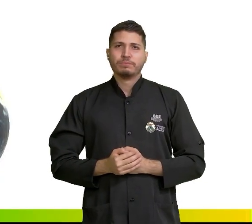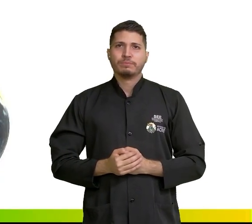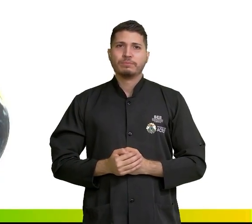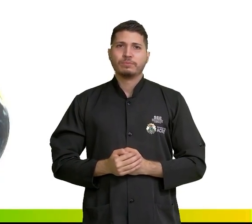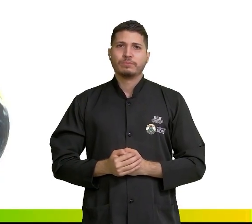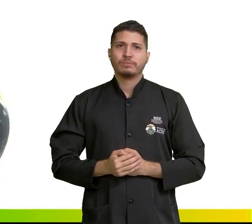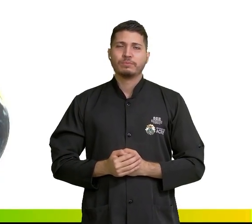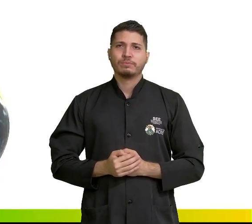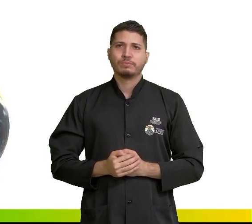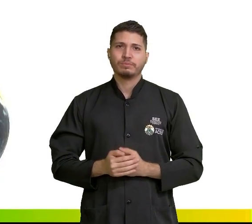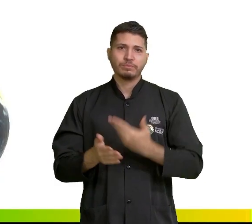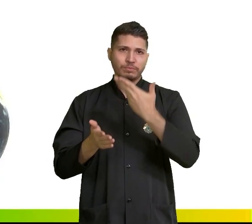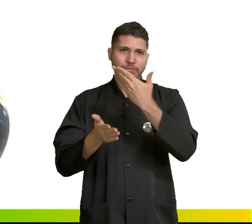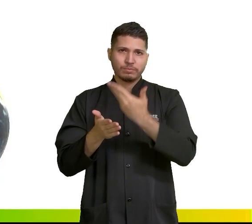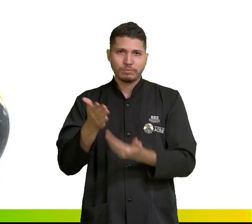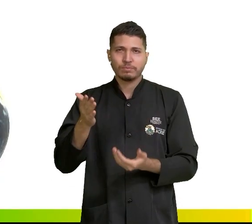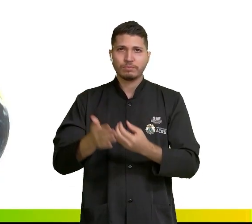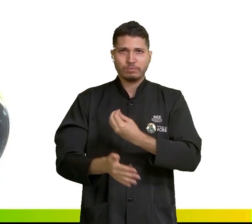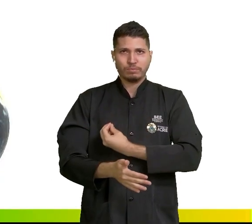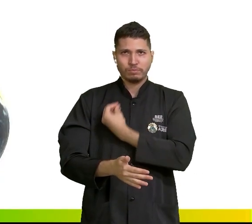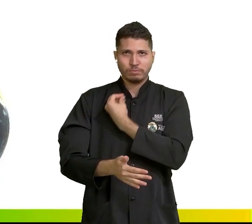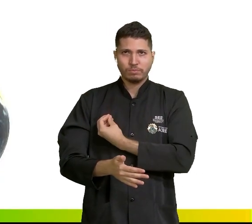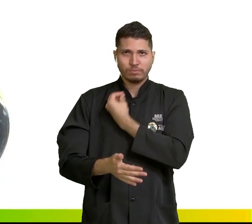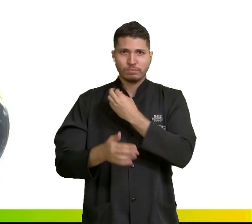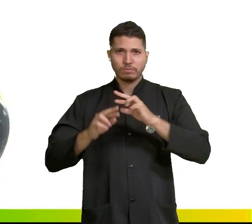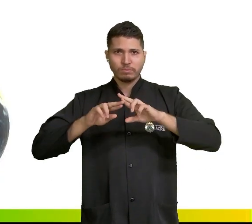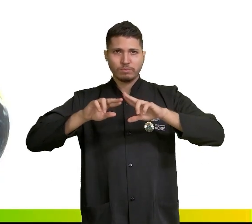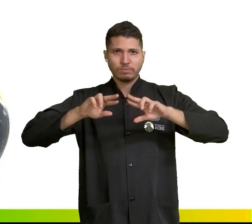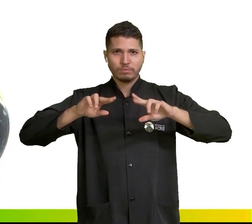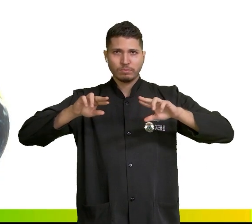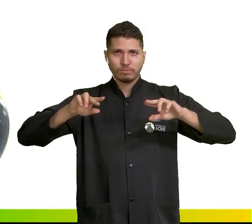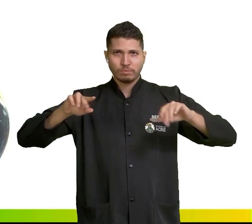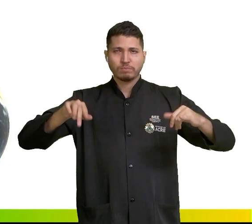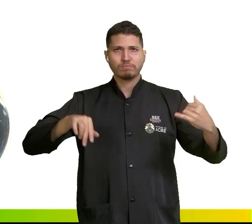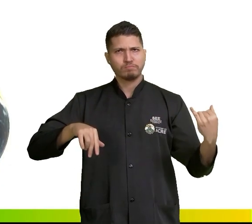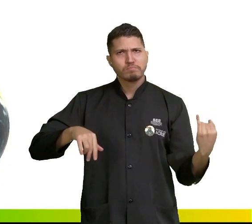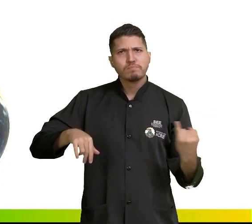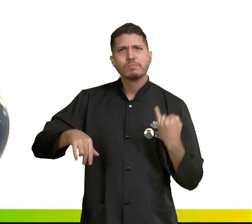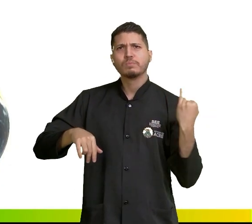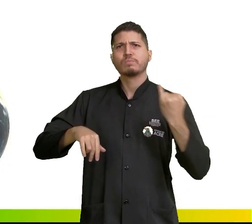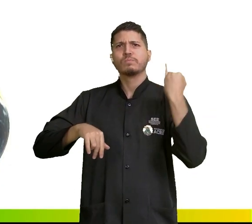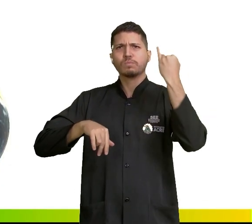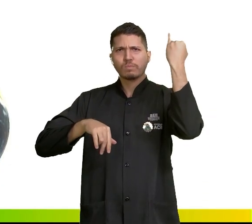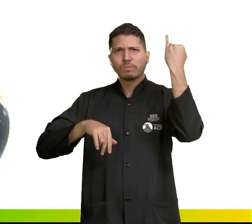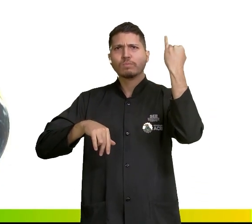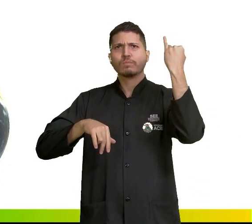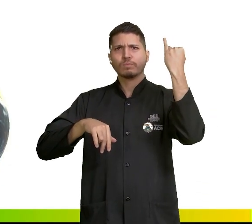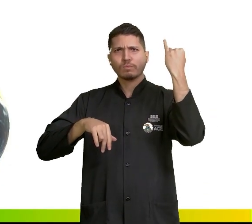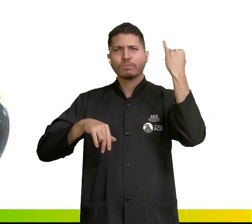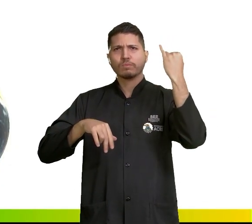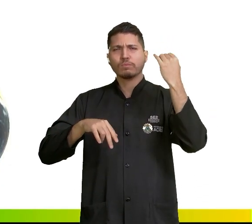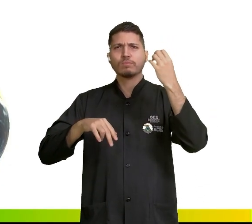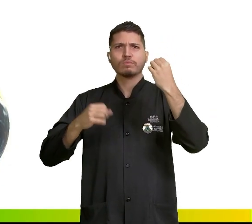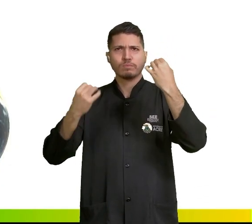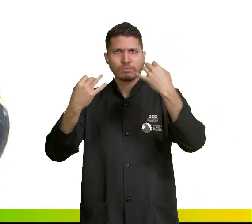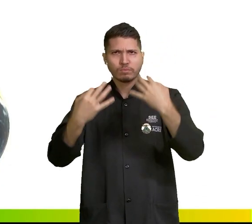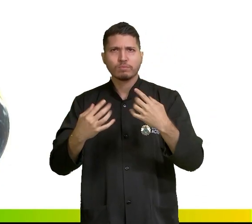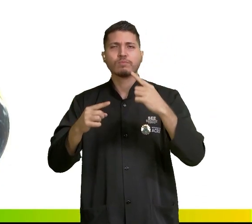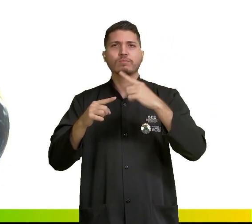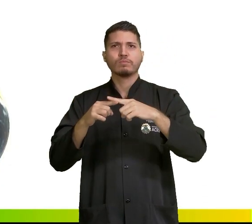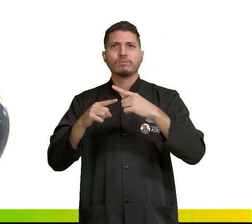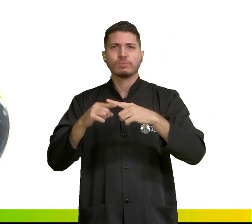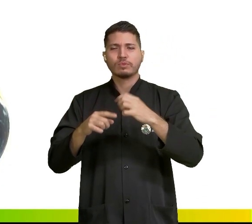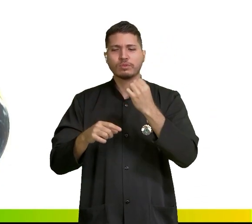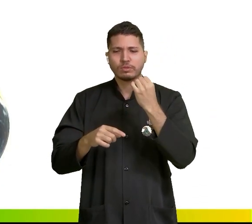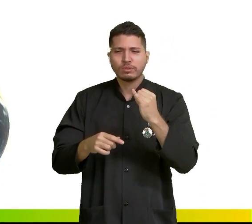ter a perda da biodiversidade. Isso é bastante importante a gente frisar, porque à medida que a gente perde a biodiversidade, a